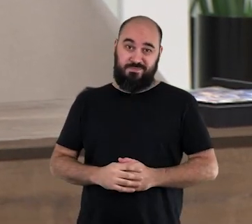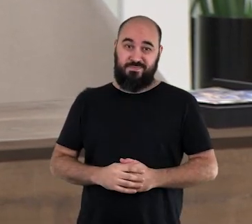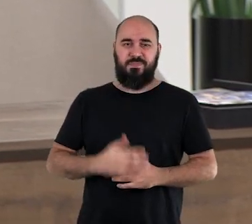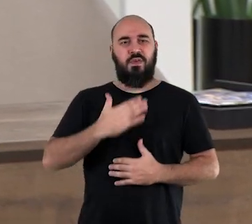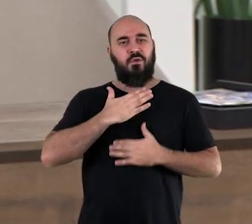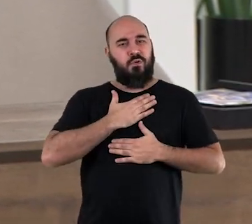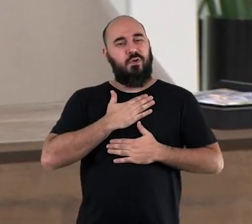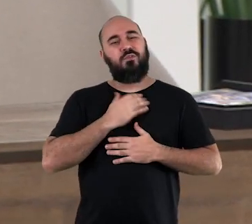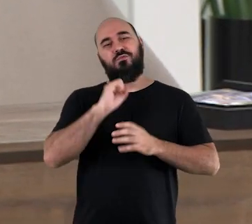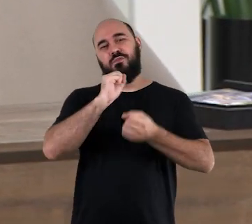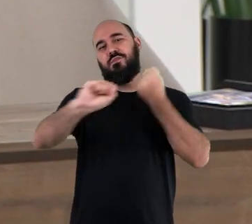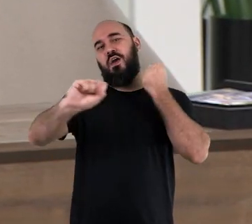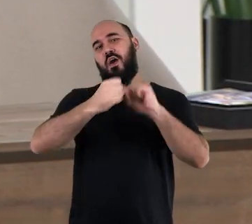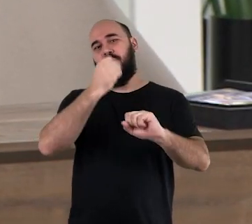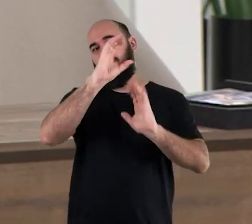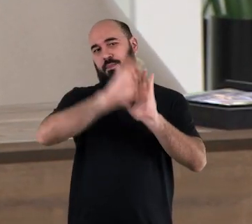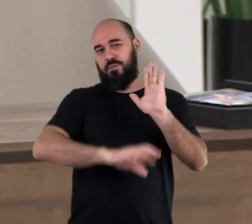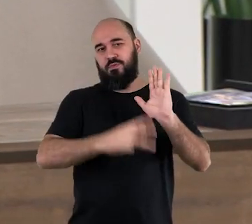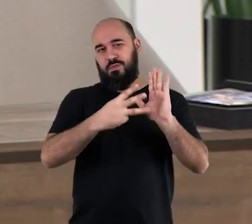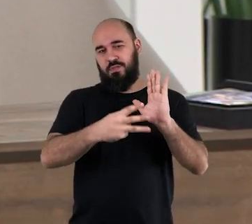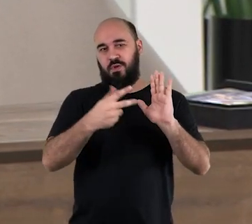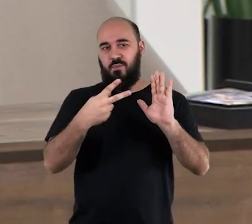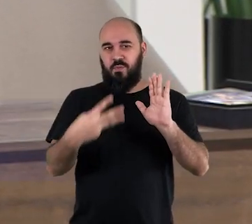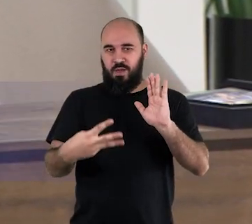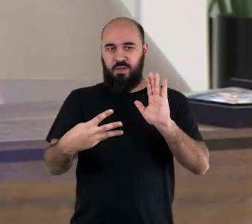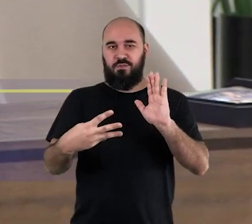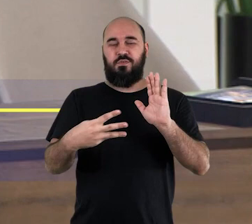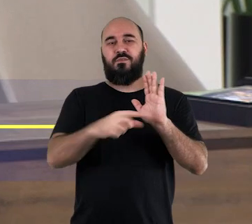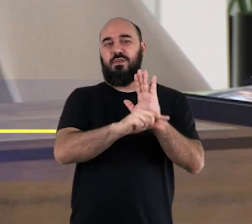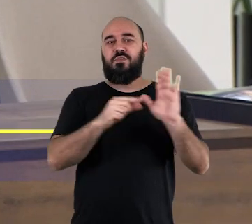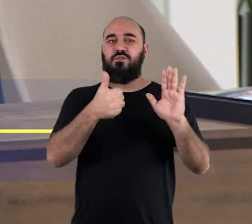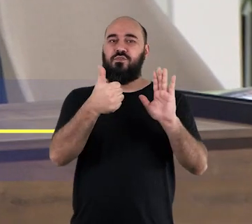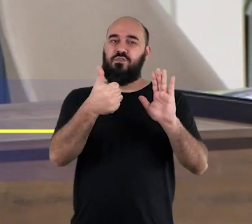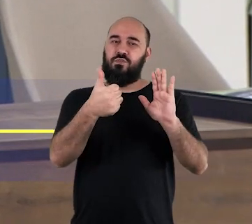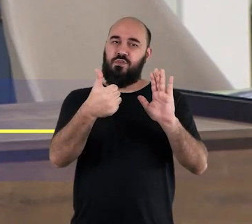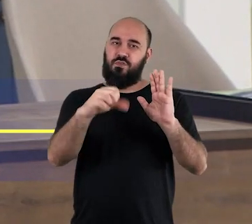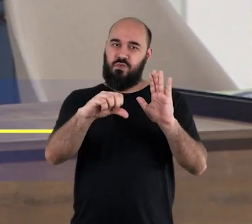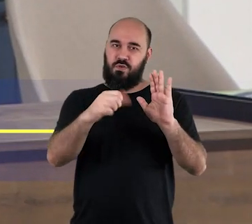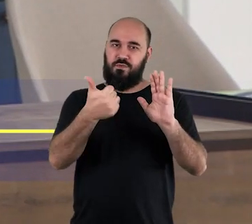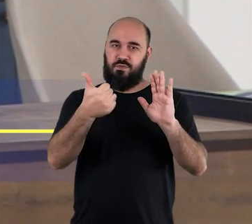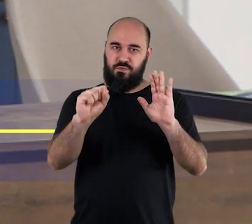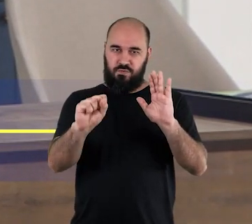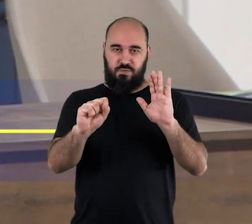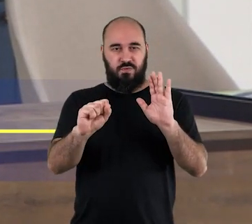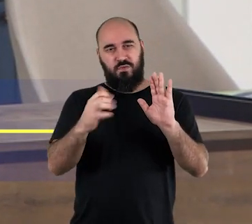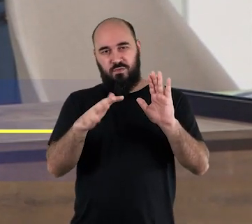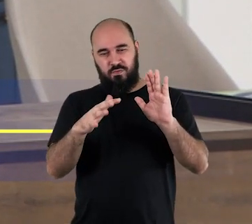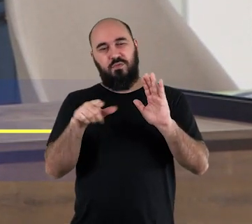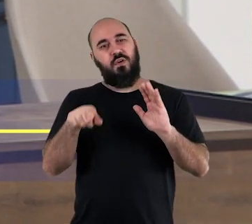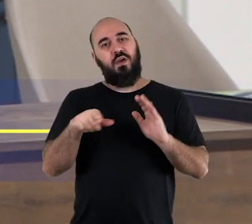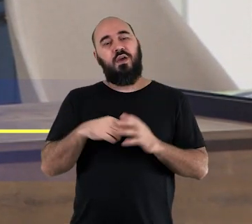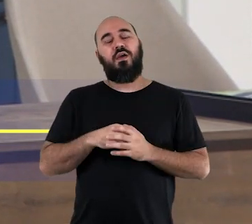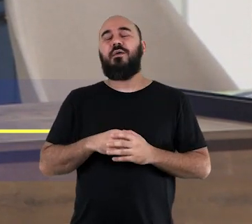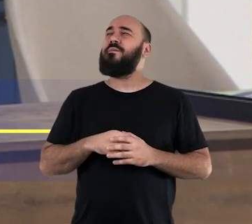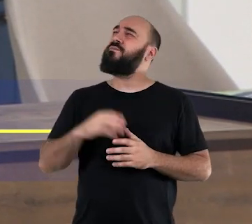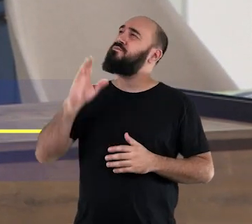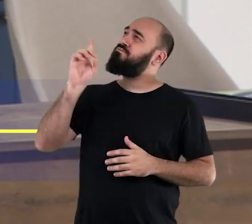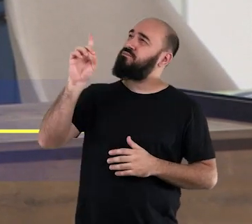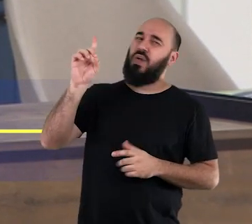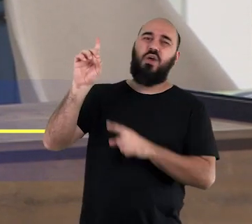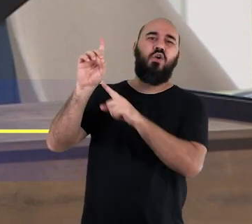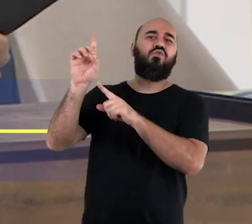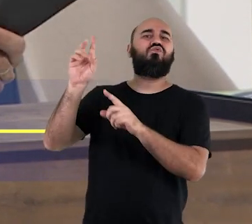Salmo 34, versos 18 e 19. Lá está escrito assim: perto está o Senhor dos que têm o coração quebrantado